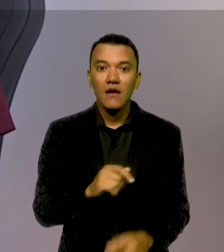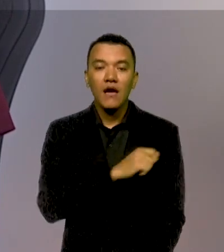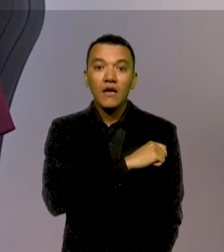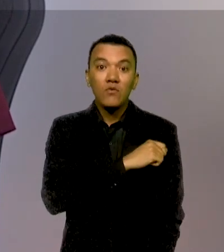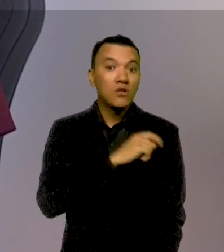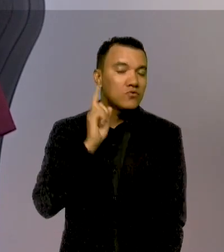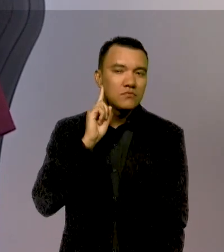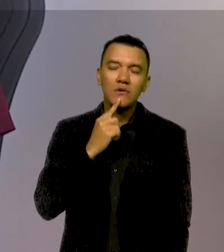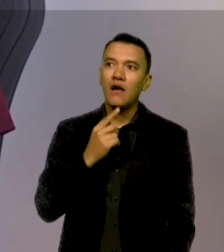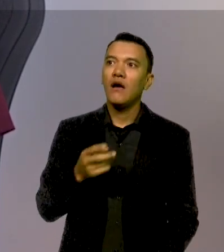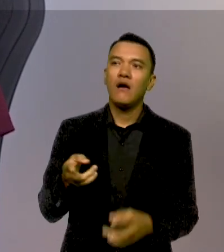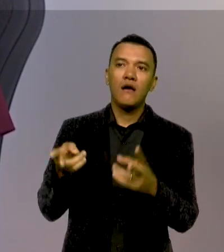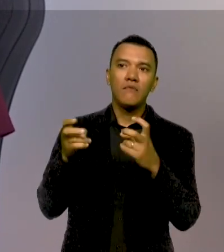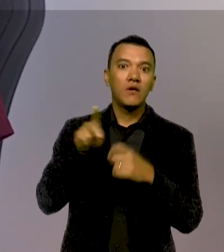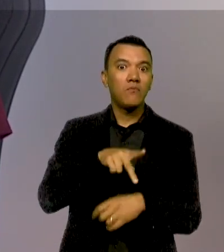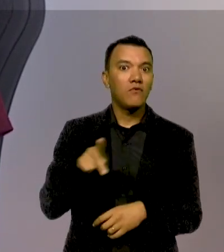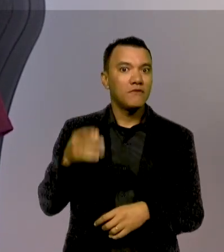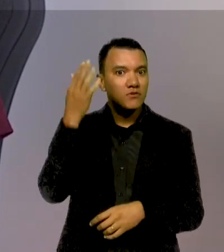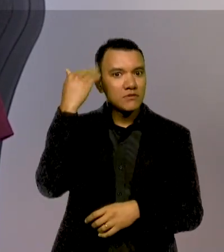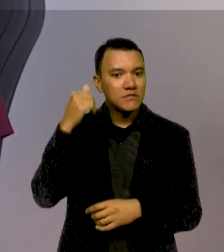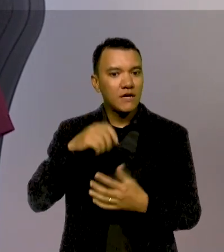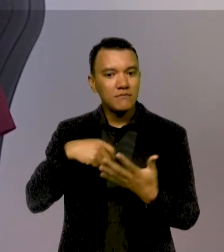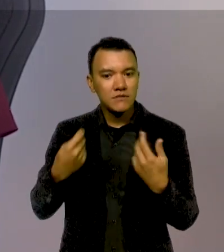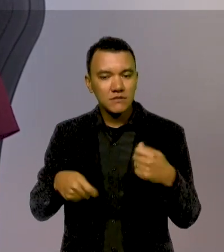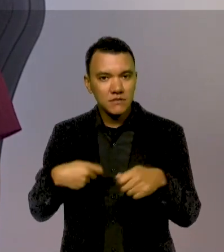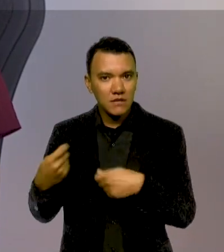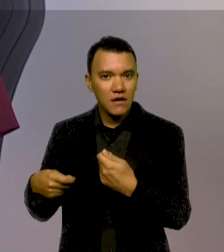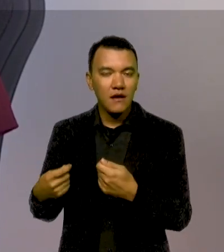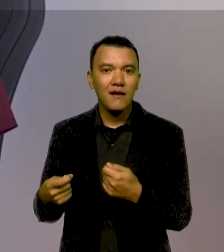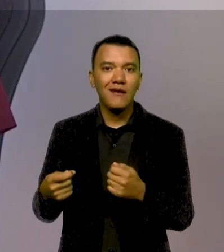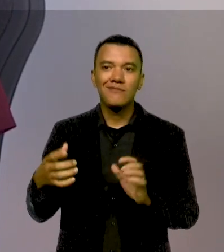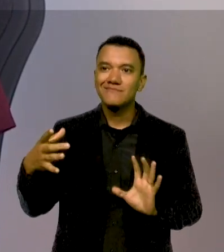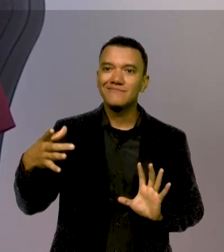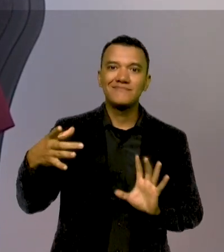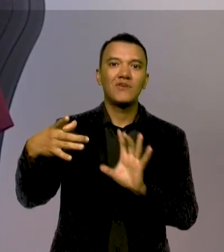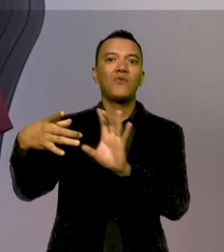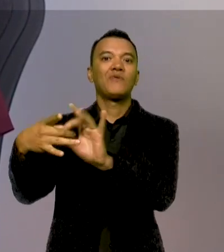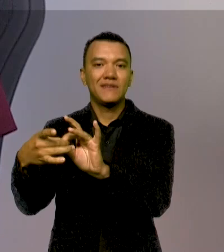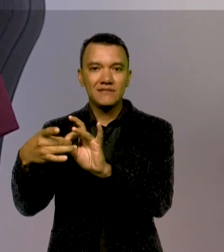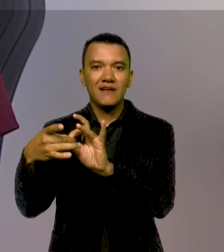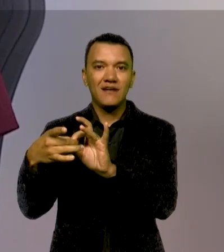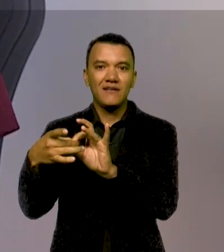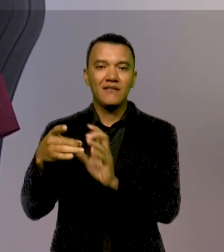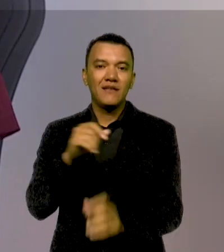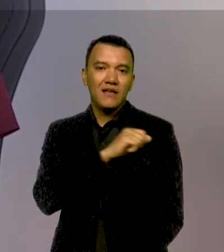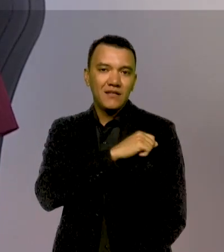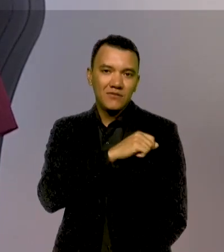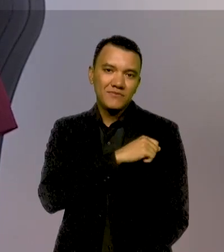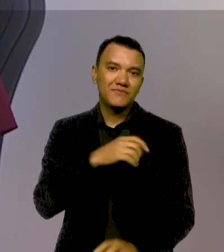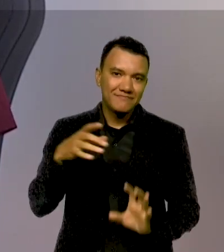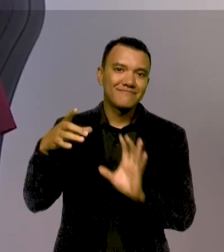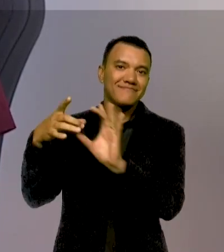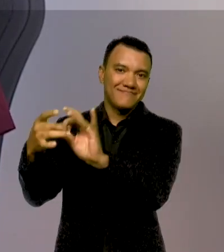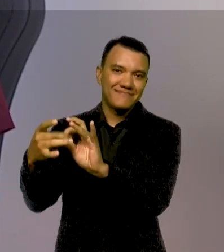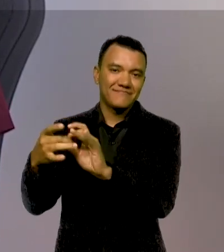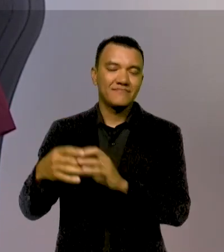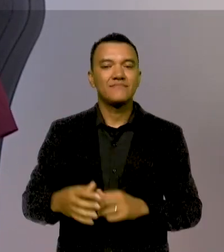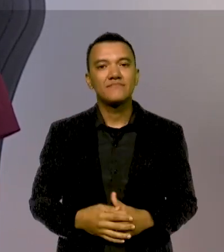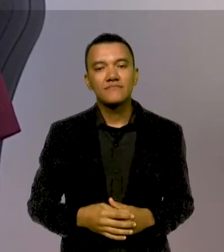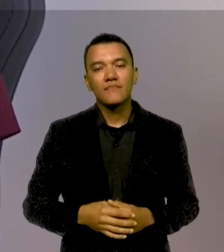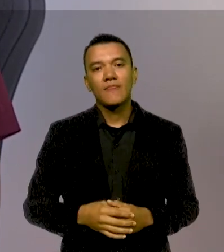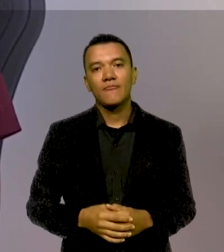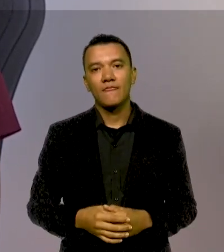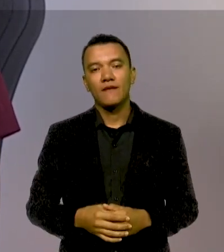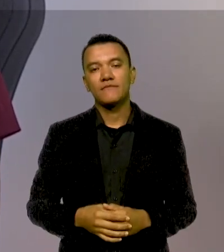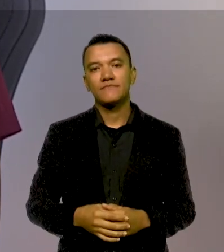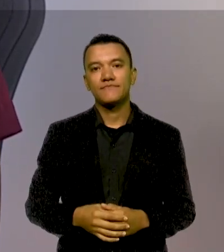gente percebe que existe uma conexão diferenciada do estudante com esse professor. Diferente,